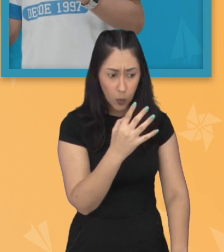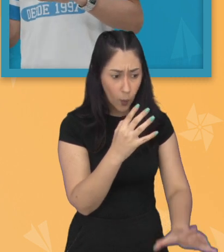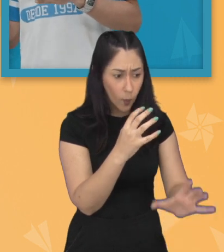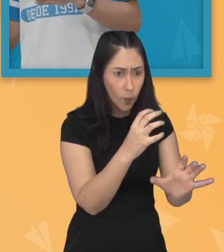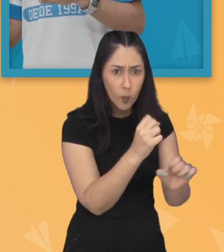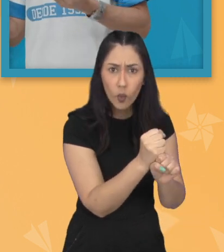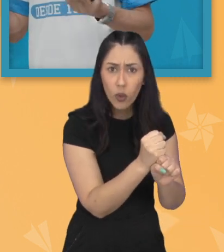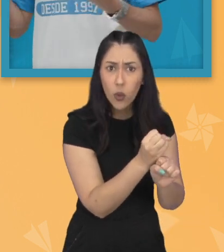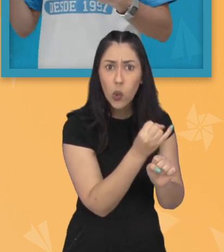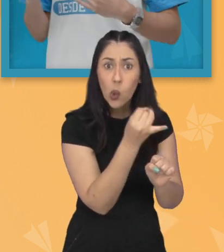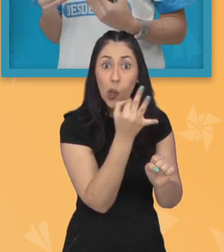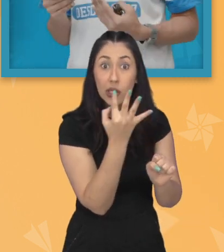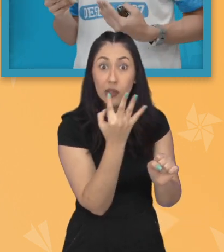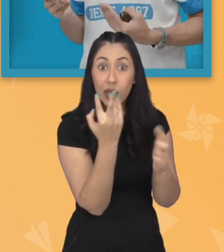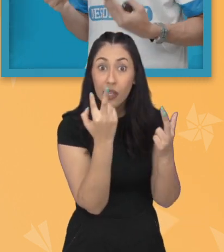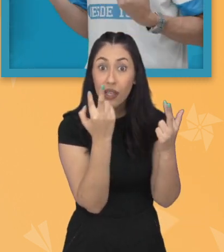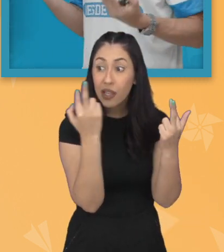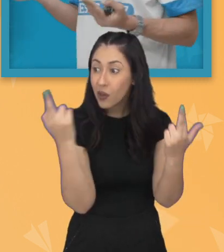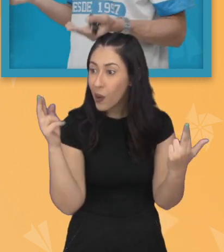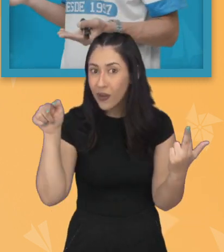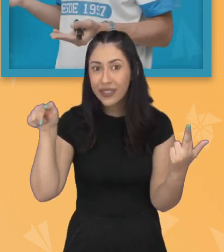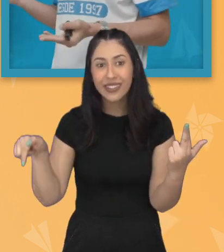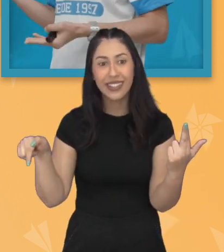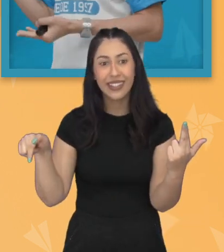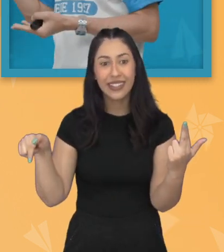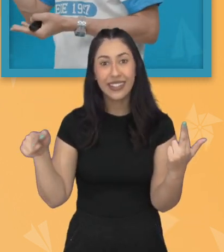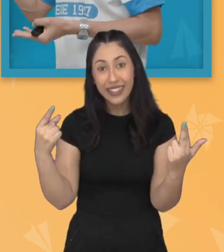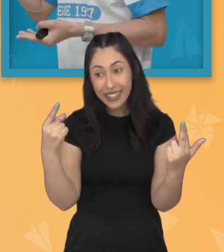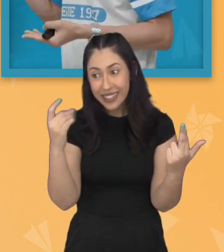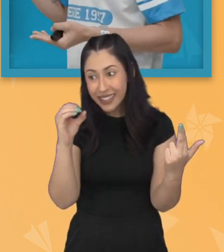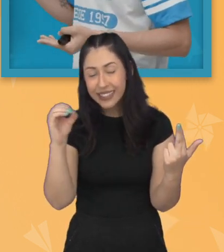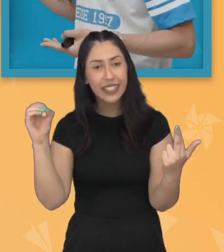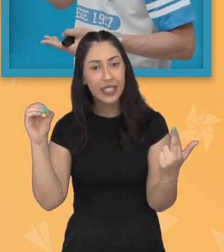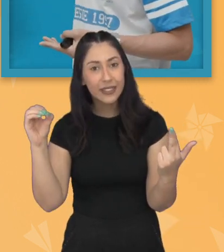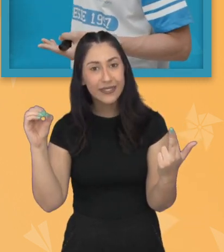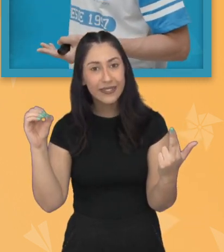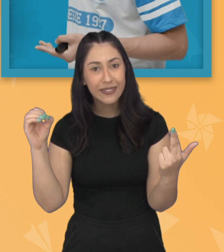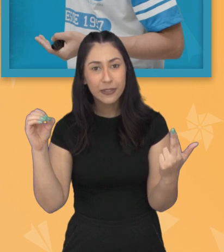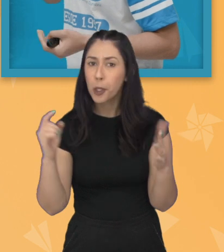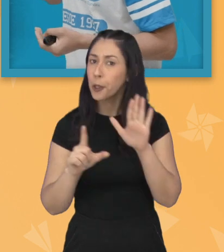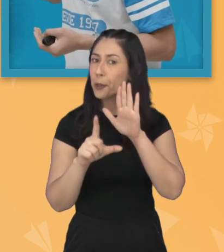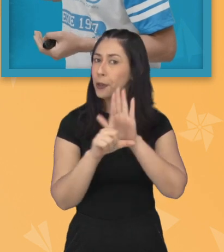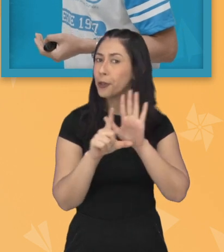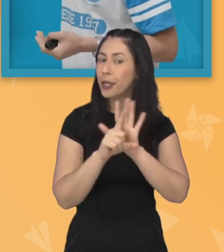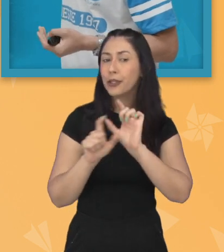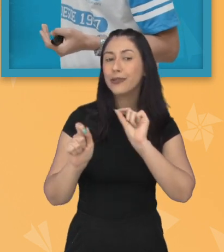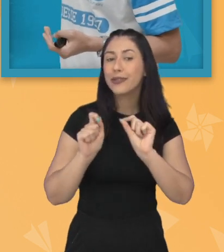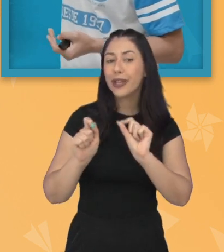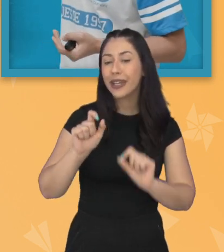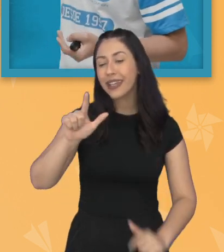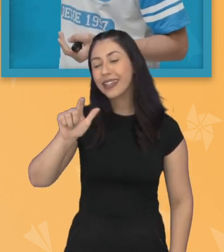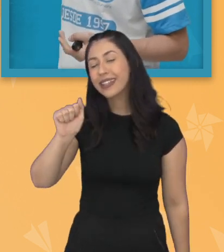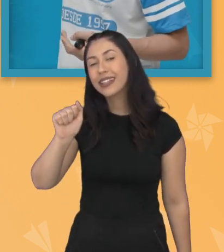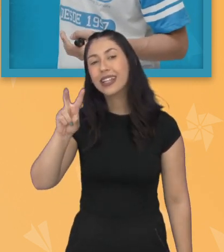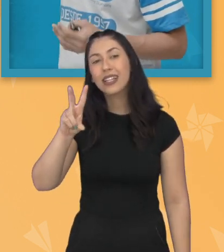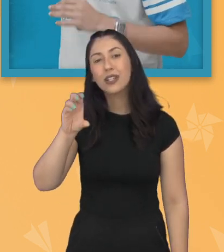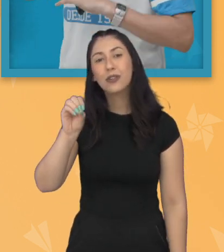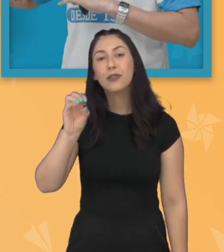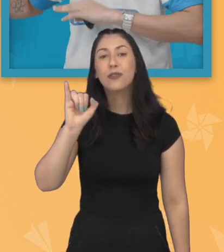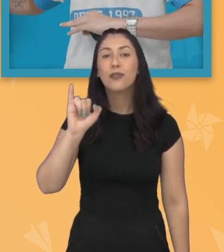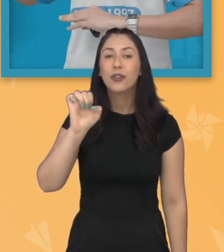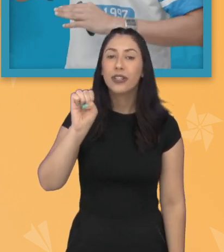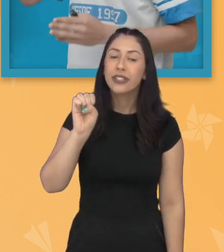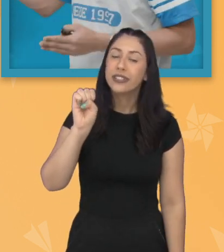seus produtos. Quem fala isso é quem? O Lavoisier, né? Então, vamos ver, tem Lavoisier aqui, tem na alternativa A. A gente também tem o